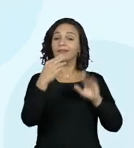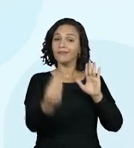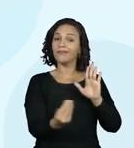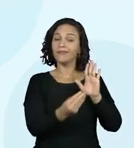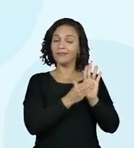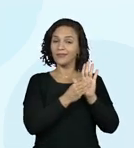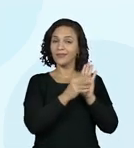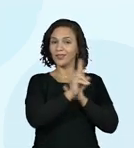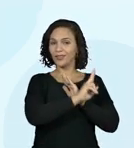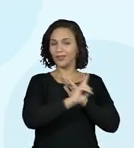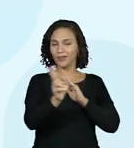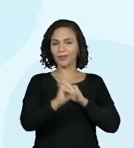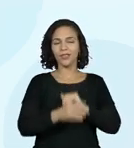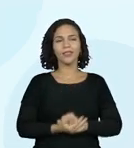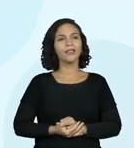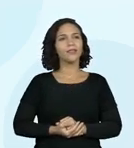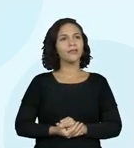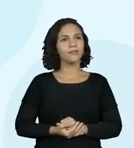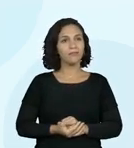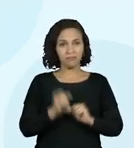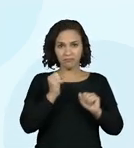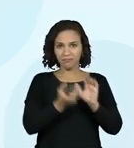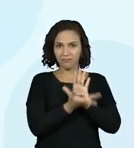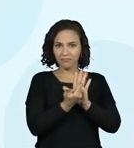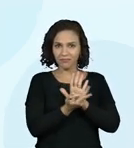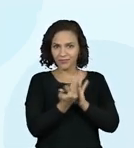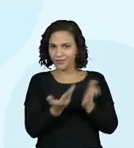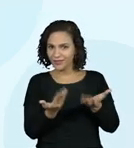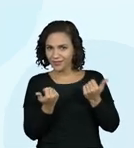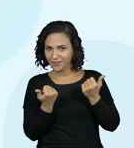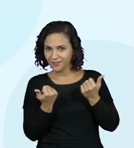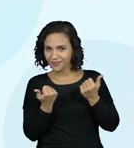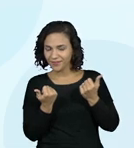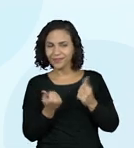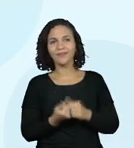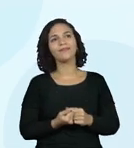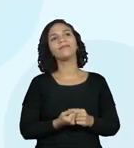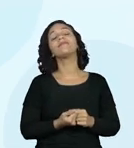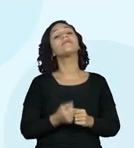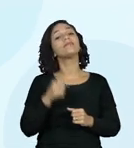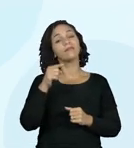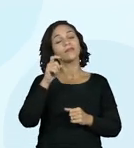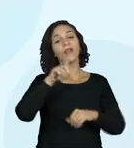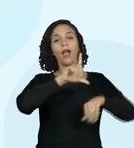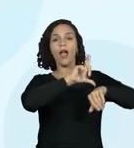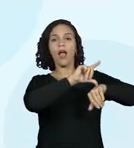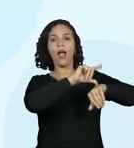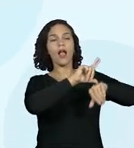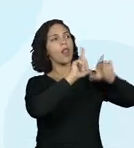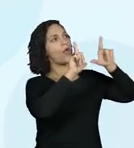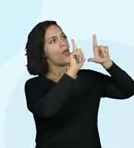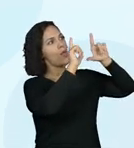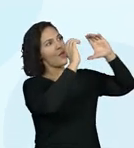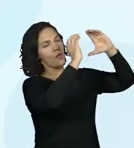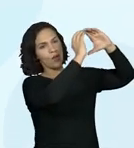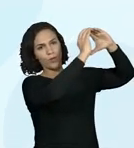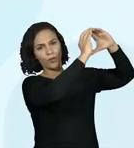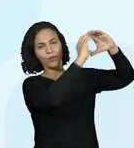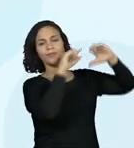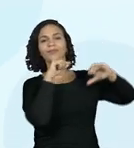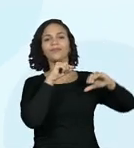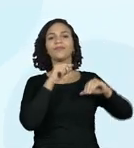figura, tá bom? E aí, vamos desenhar um pouquinho, turma? Esse é o relógio lá da Estação da Luz, tá